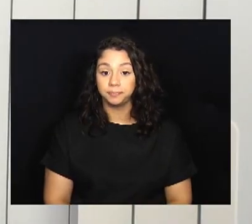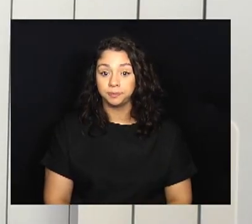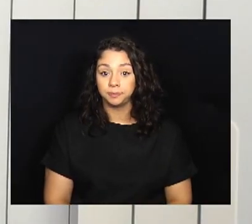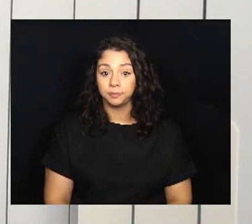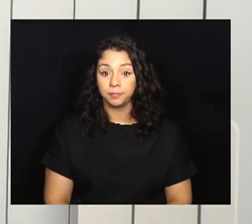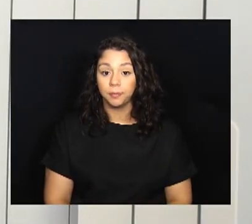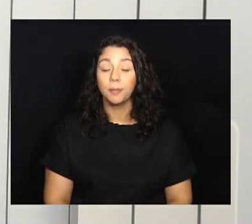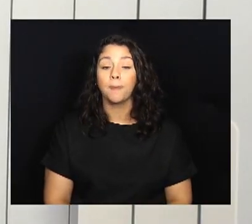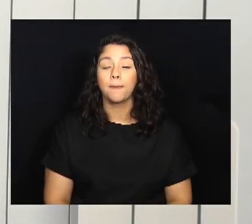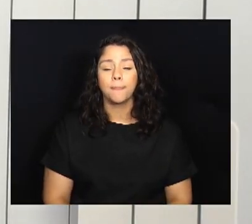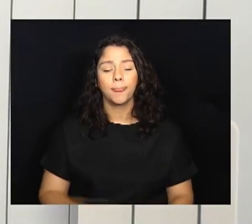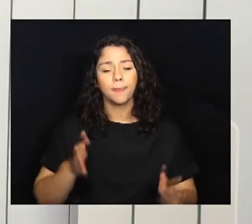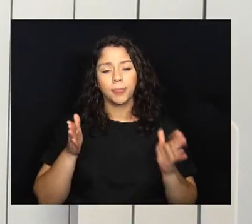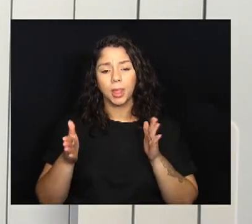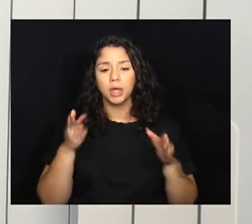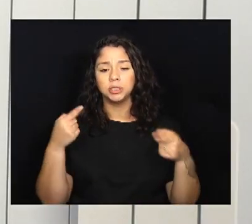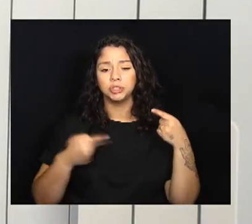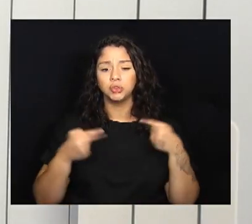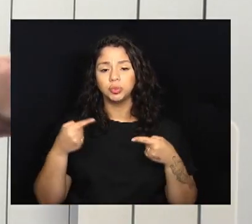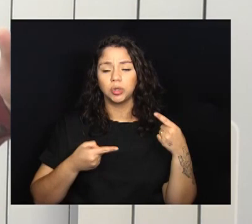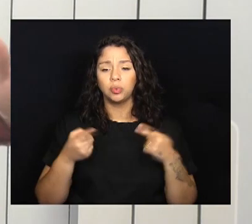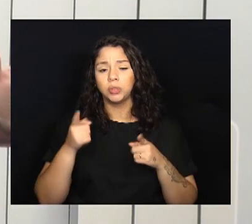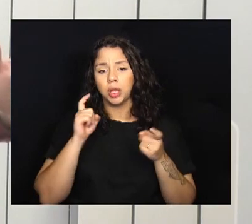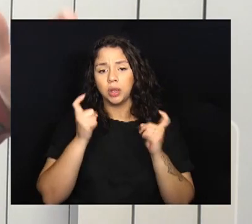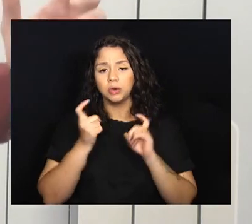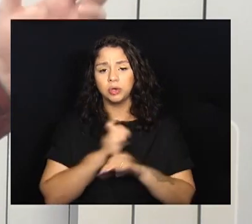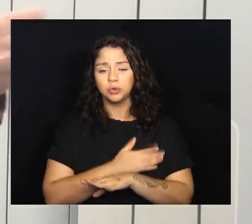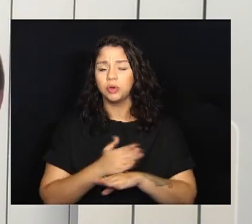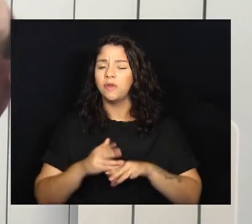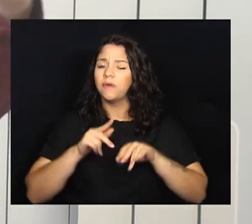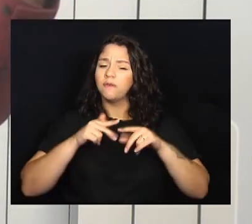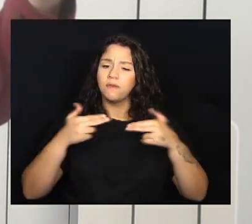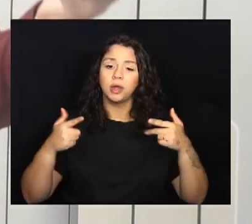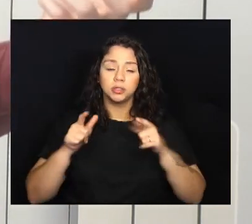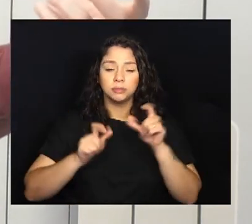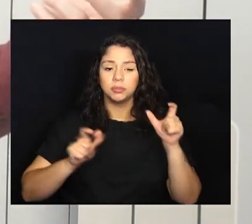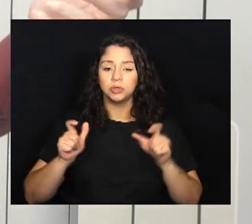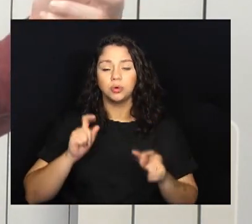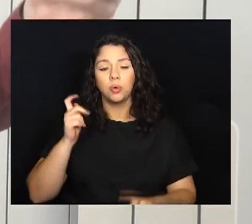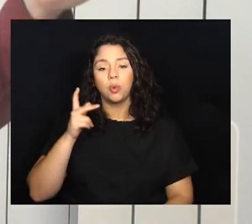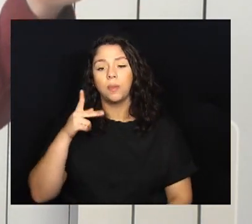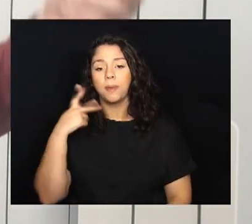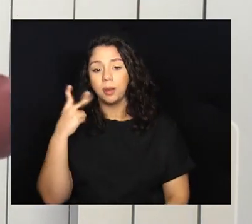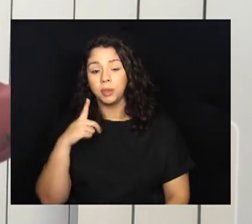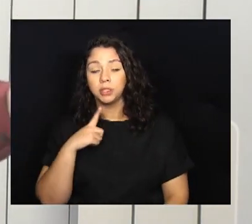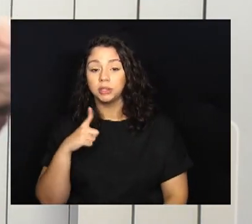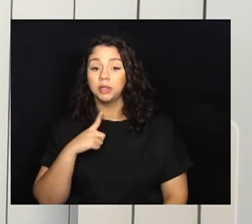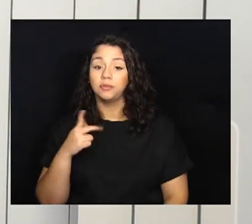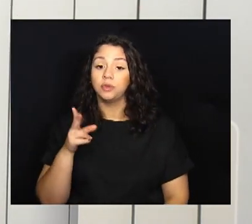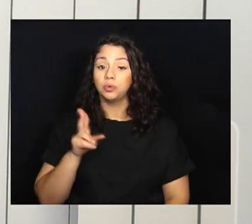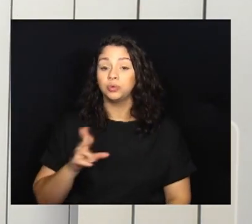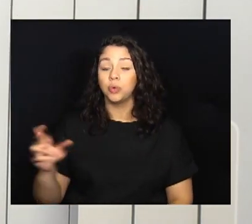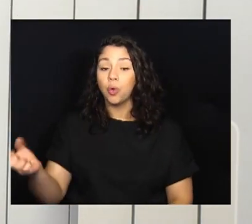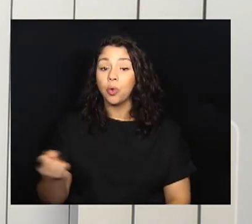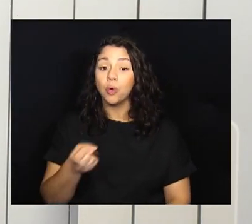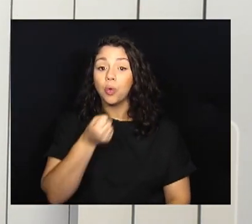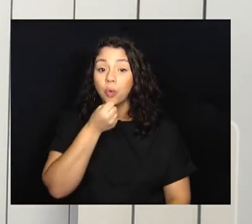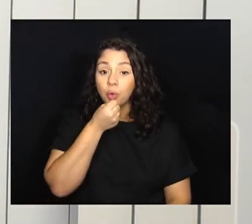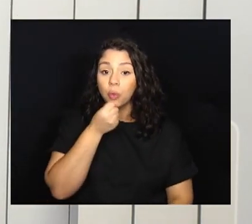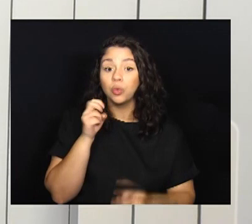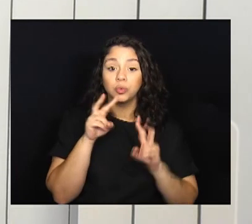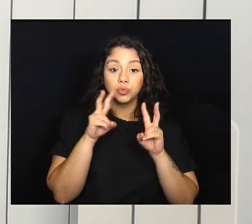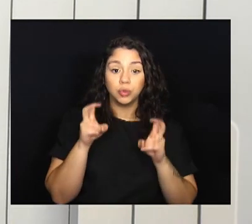Durante a discussão na reunião ordinária, vários parlamentares utilizaram o microfone de à parte para falar